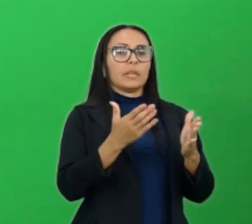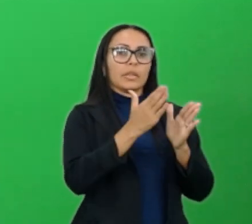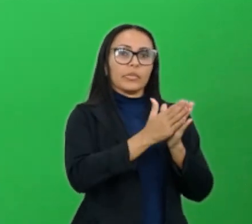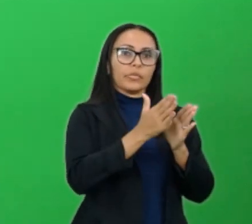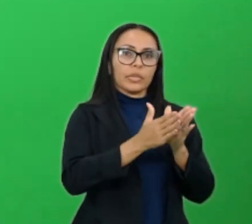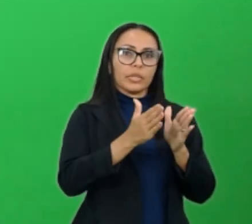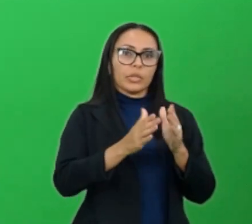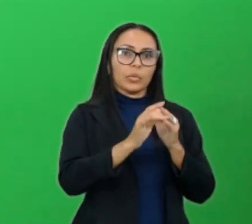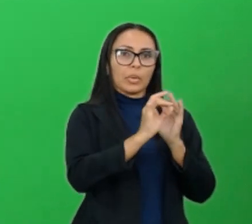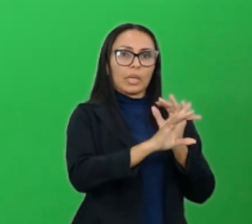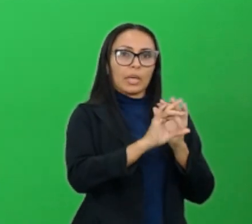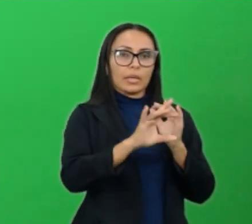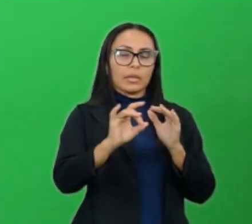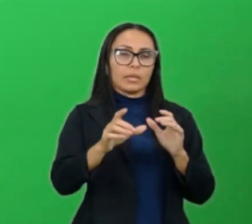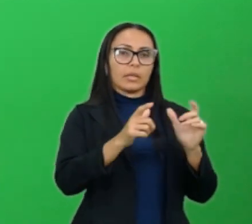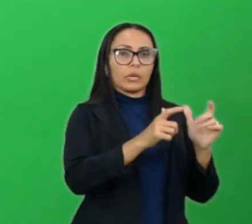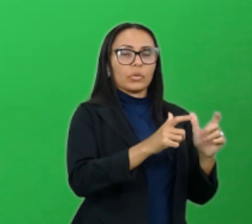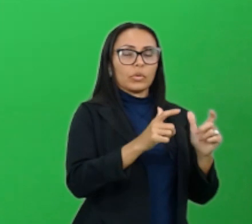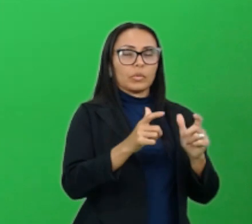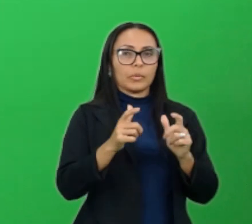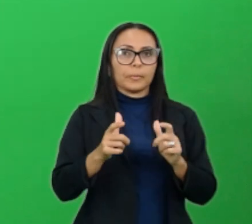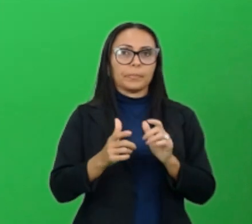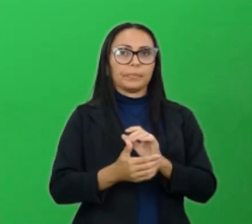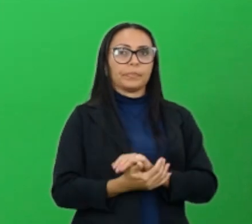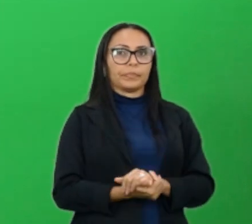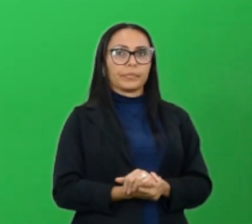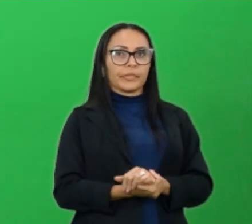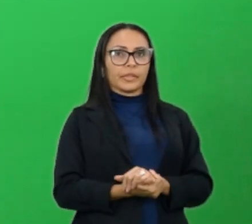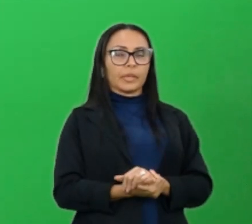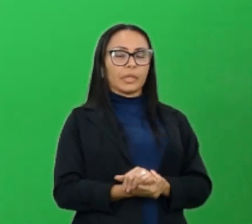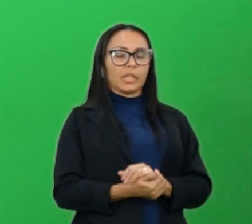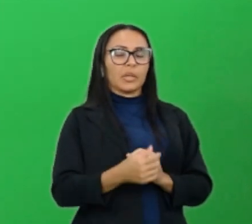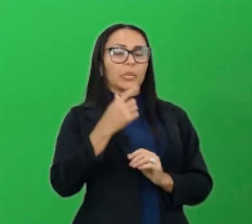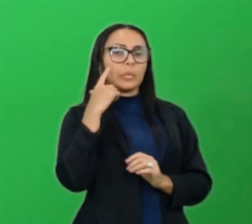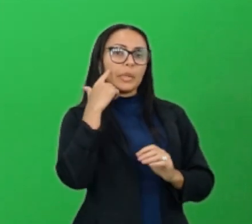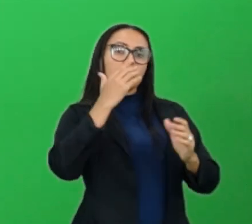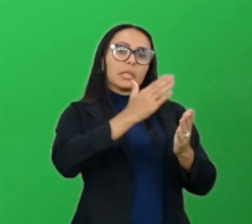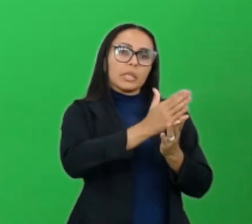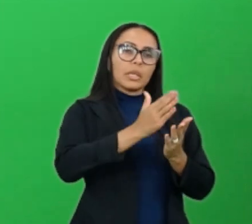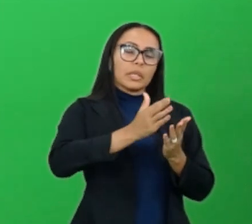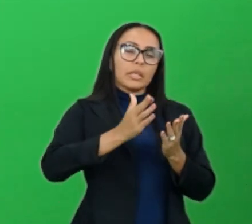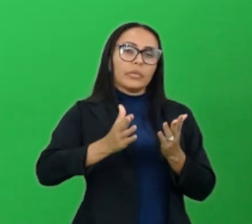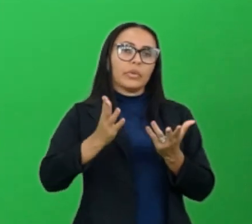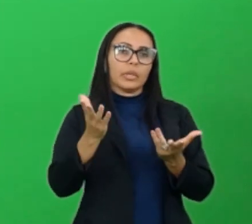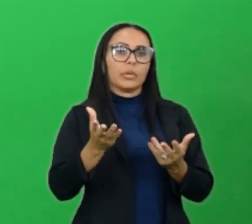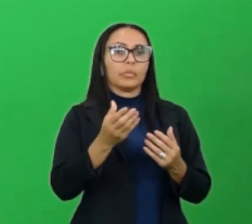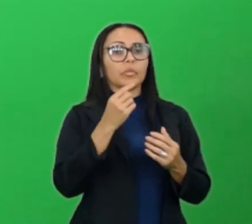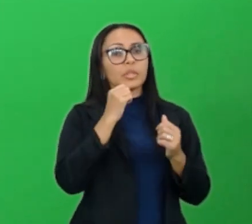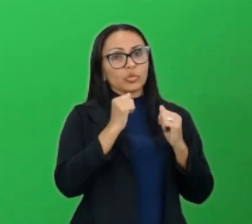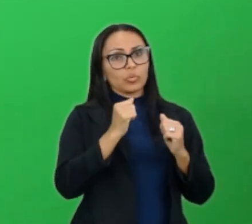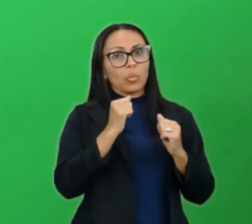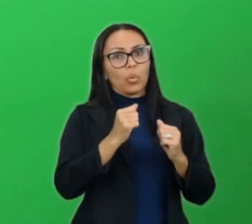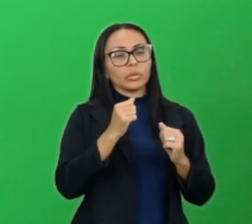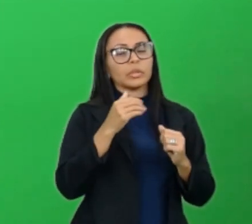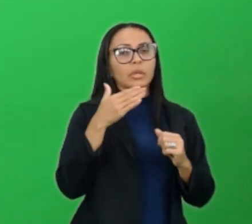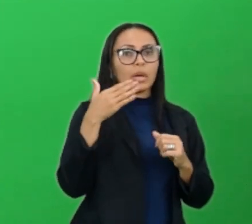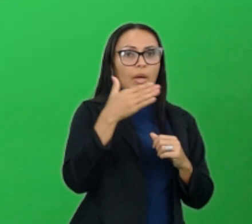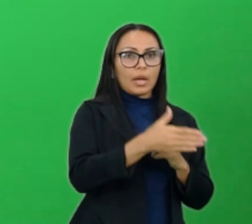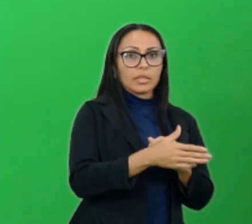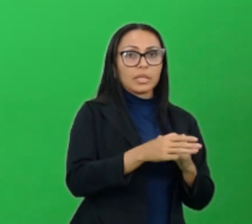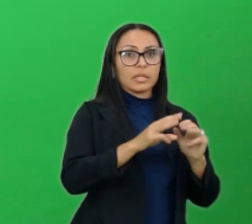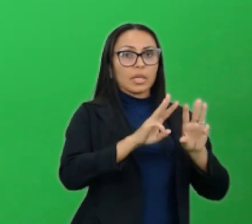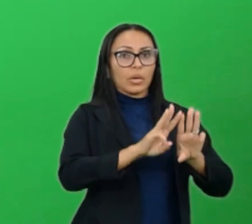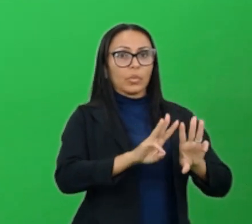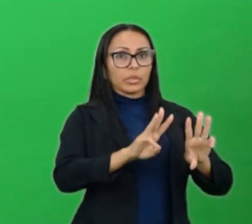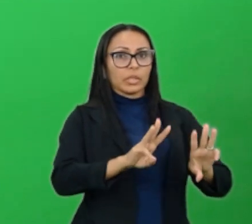ferramenta interativa, né, para visualização desses indicadores que, oportunamente, vocês podem acessar. O endereço se encontra aí na